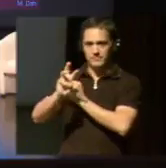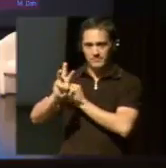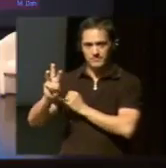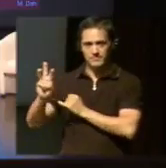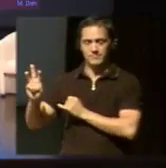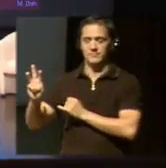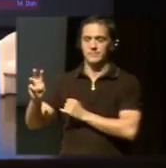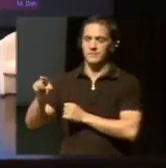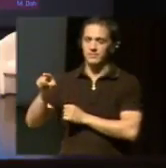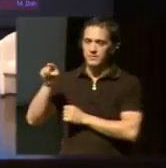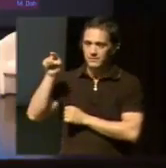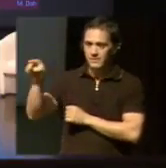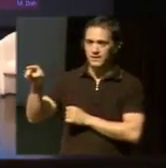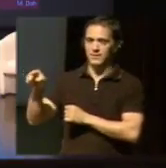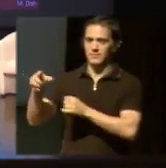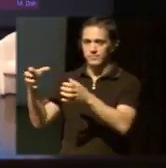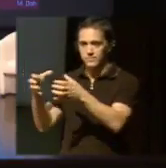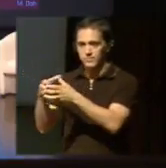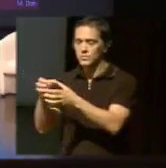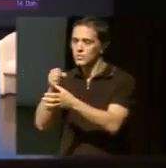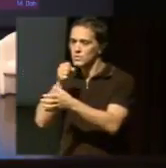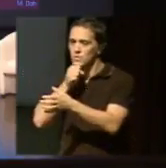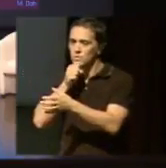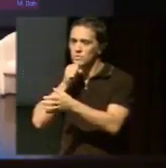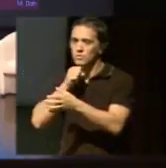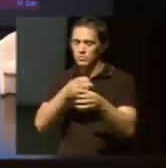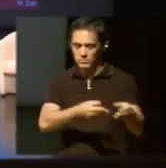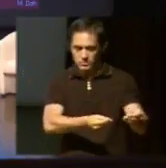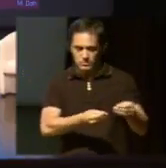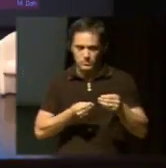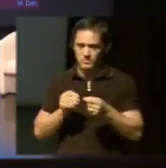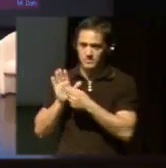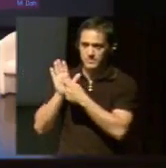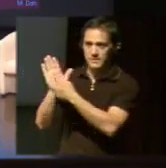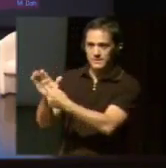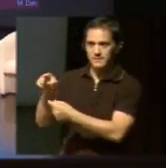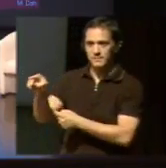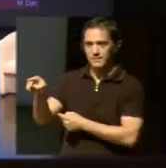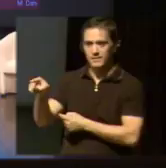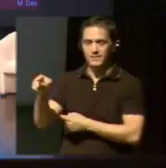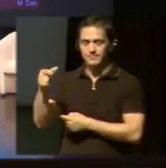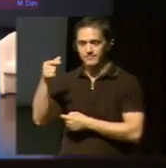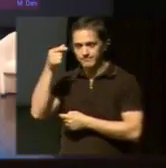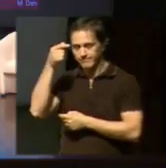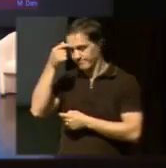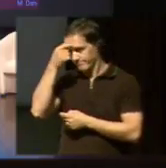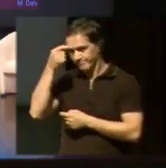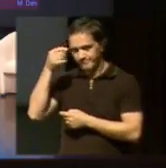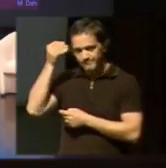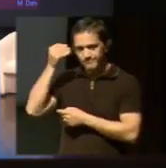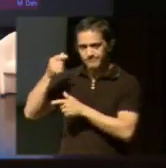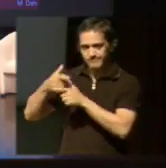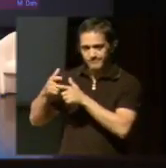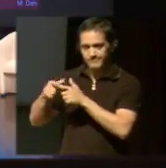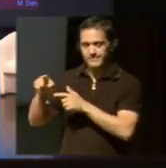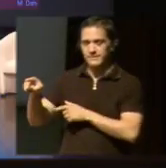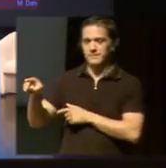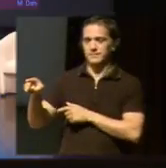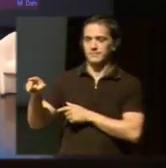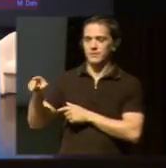no centro de idosos. Esses textos são apresentados aos que têm demência, que ainda conseguem ler